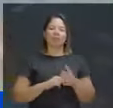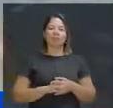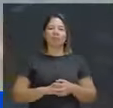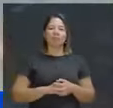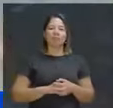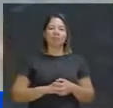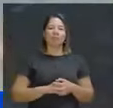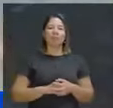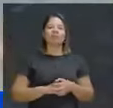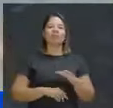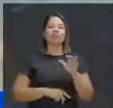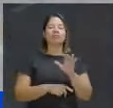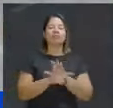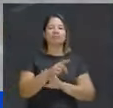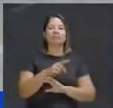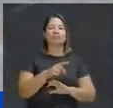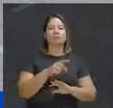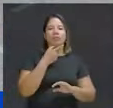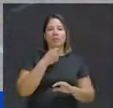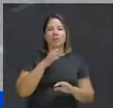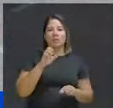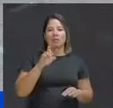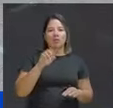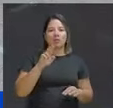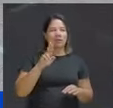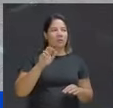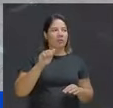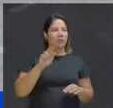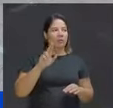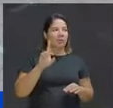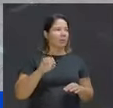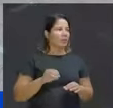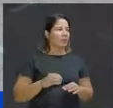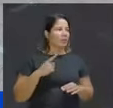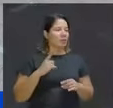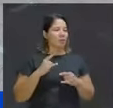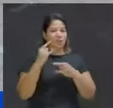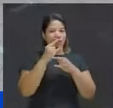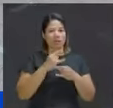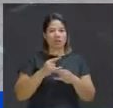relatório, indago se o doutor Eduardo Tavares está no nosso plenário virtual.